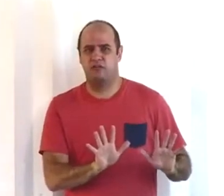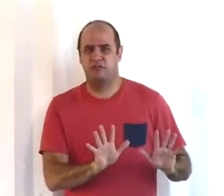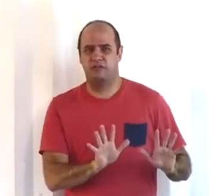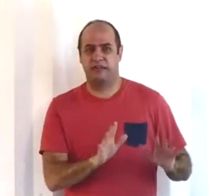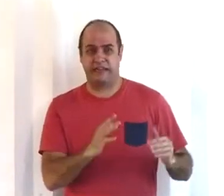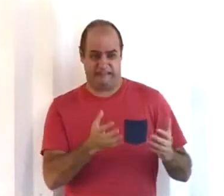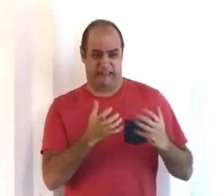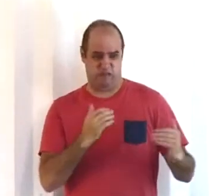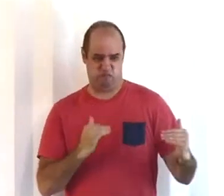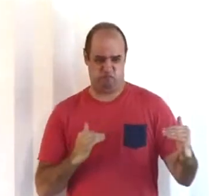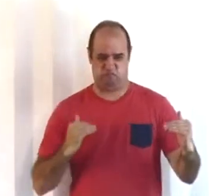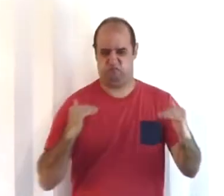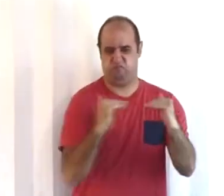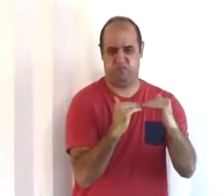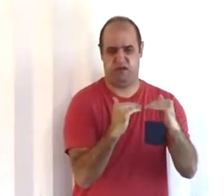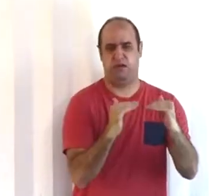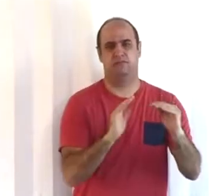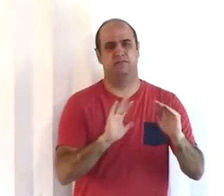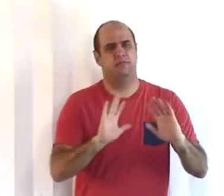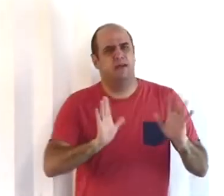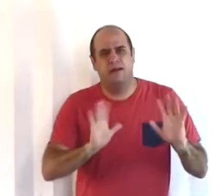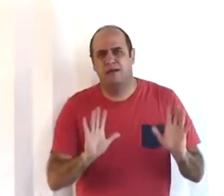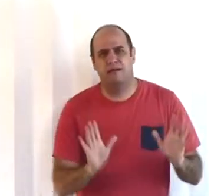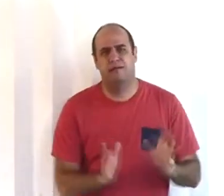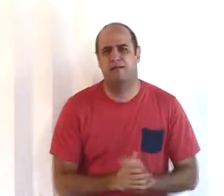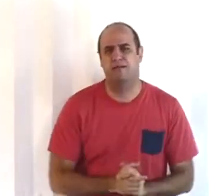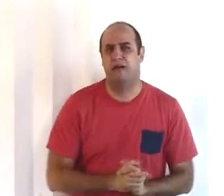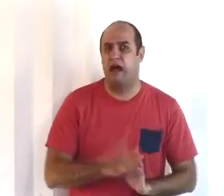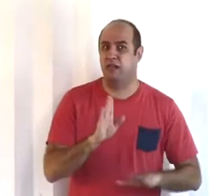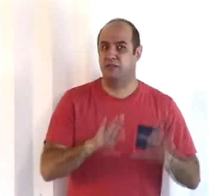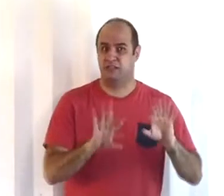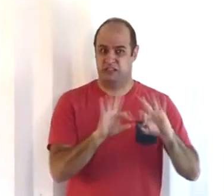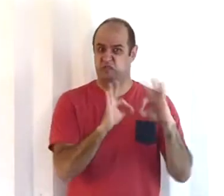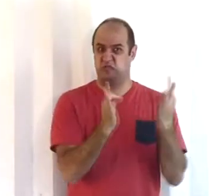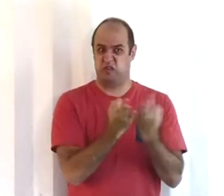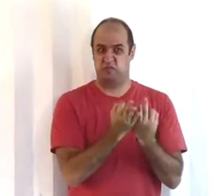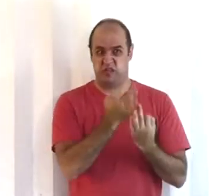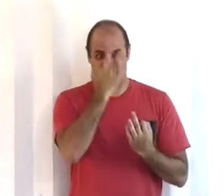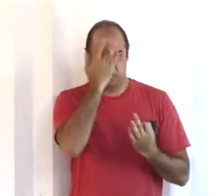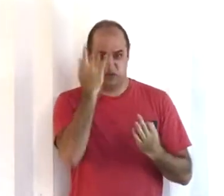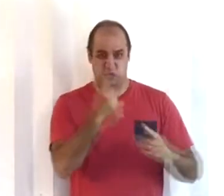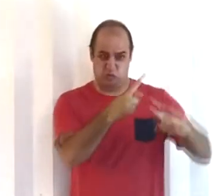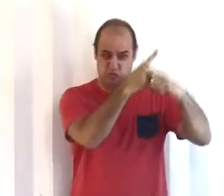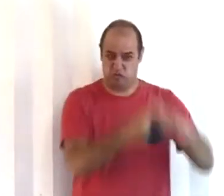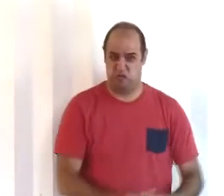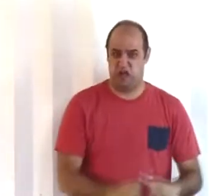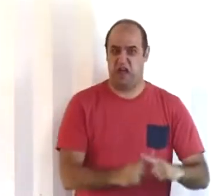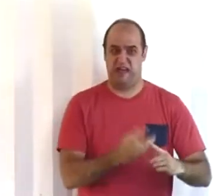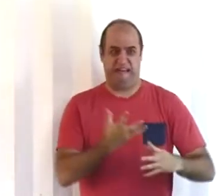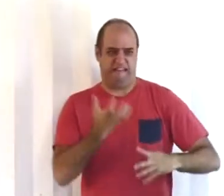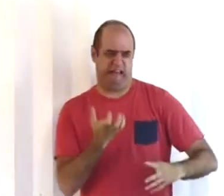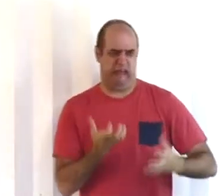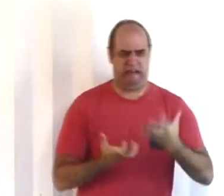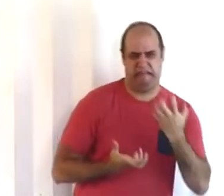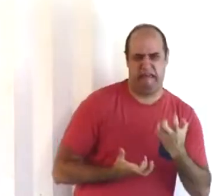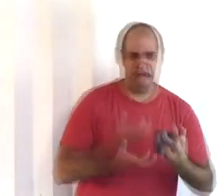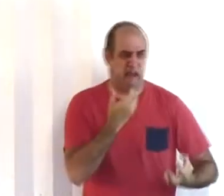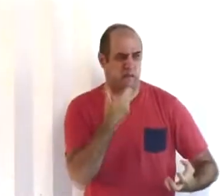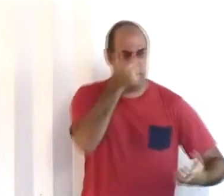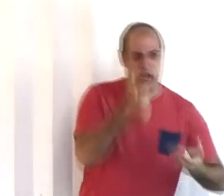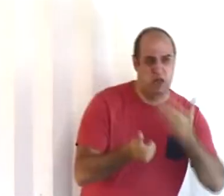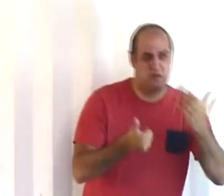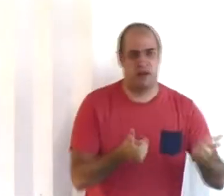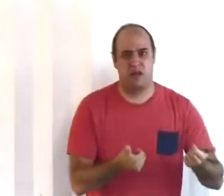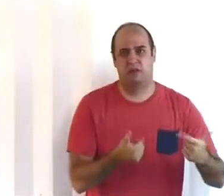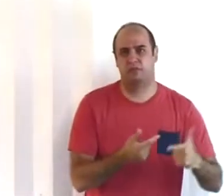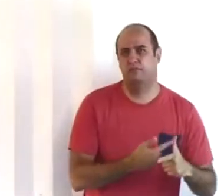Isso é um problema muitas vezes dentro das famílias, competições entre pessoas para um ser melhor do que o outro. Isso é